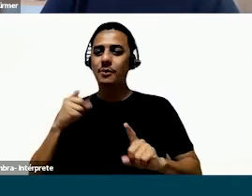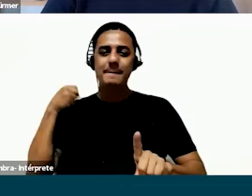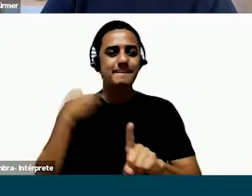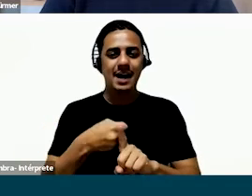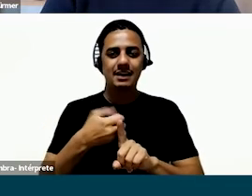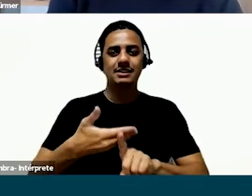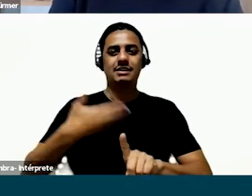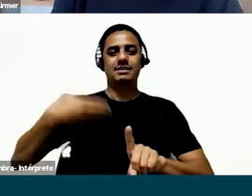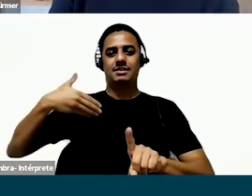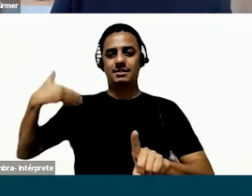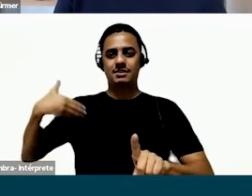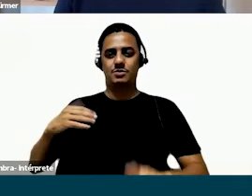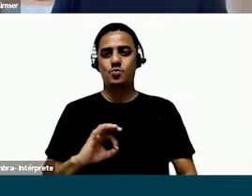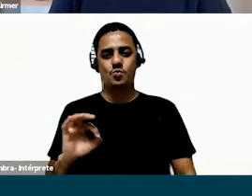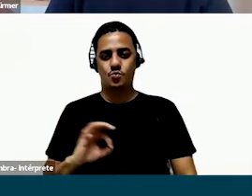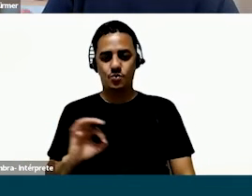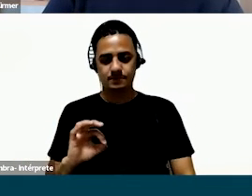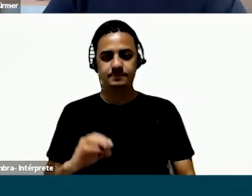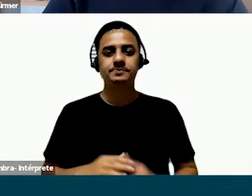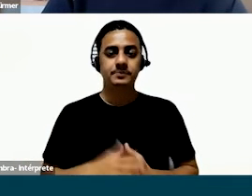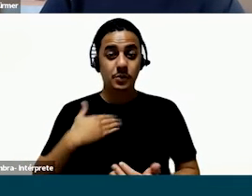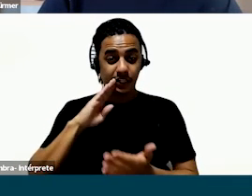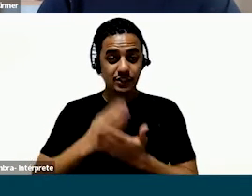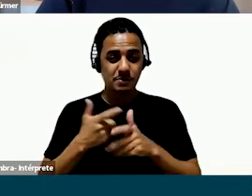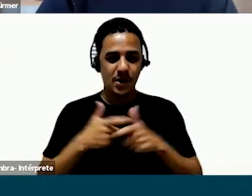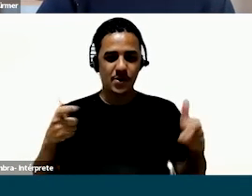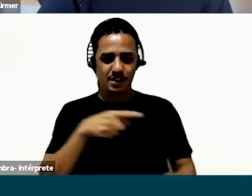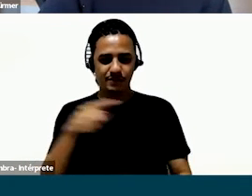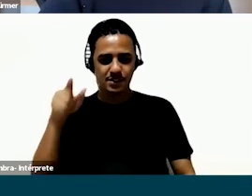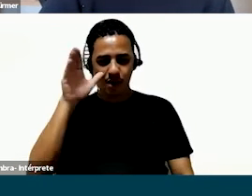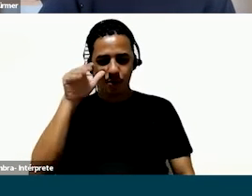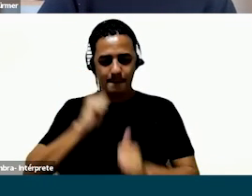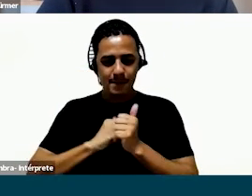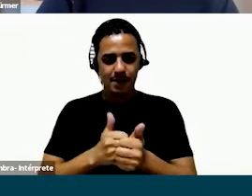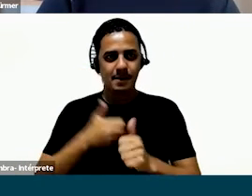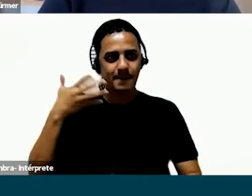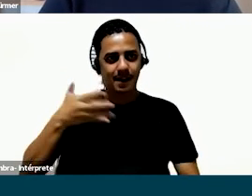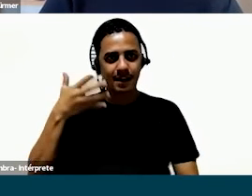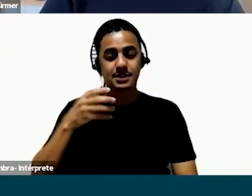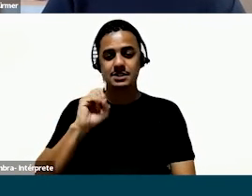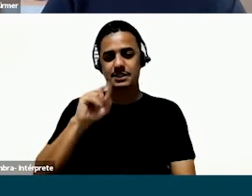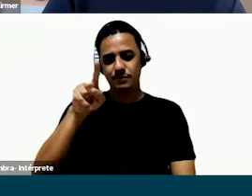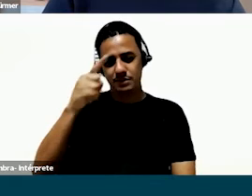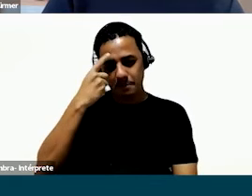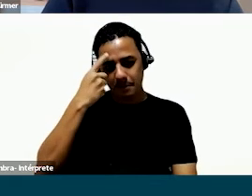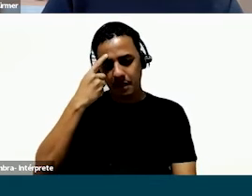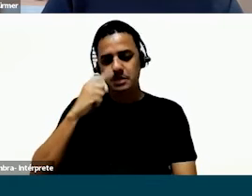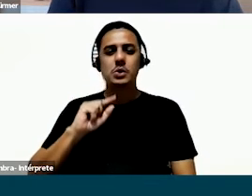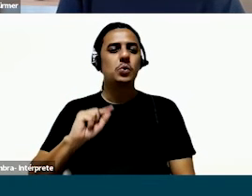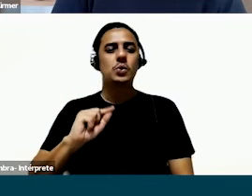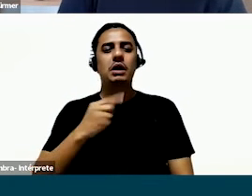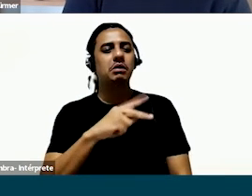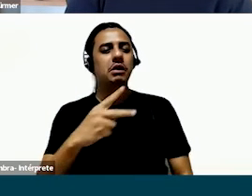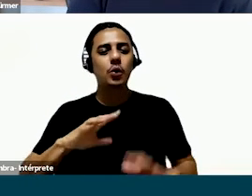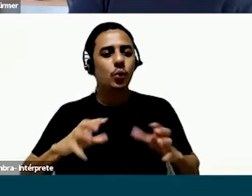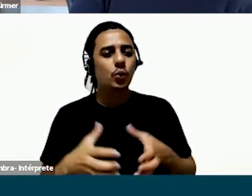indicador lagging, porque a gente não consegue impactar no que já passou. Eu imagino que a maioria das pessoas aqui que estão acompanhando a palestra, se forem pensar sobre os indicadores